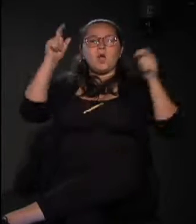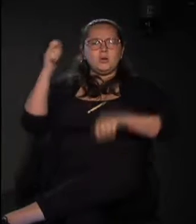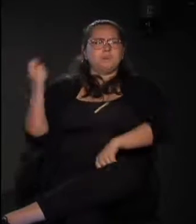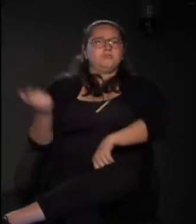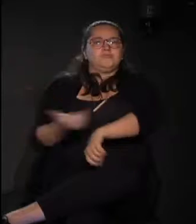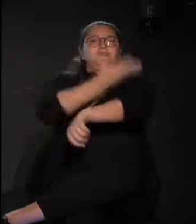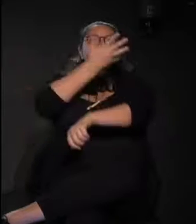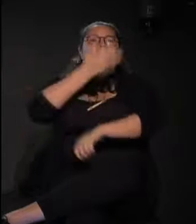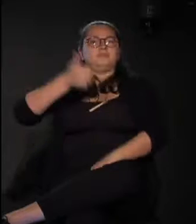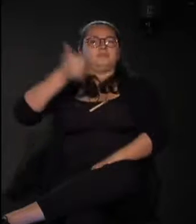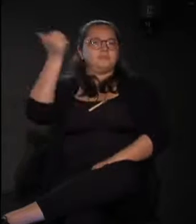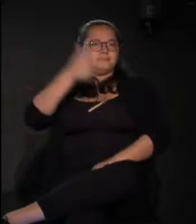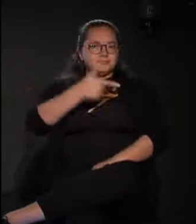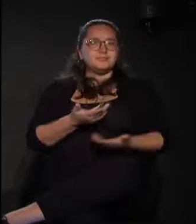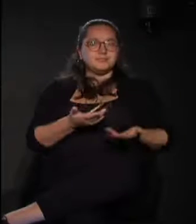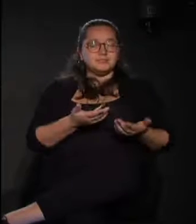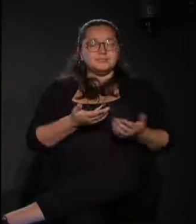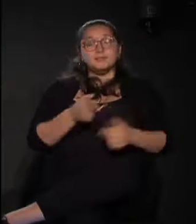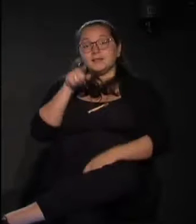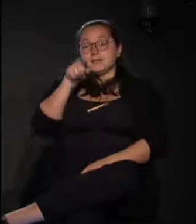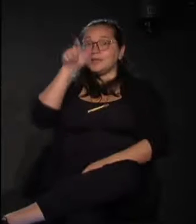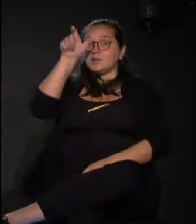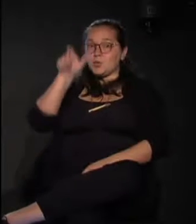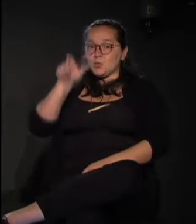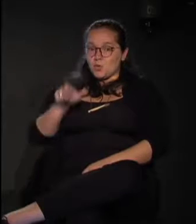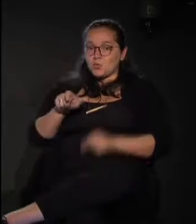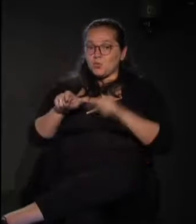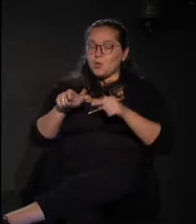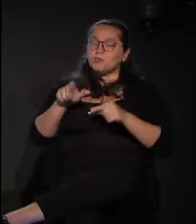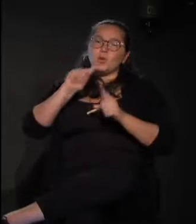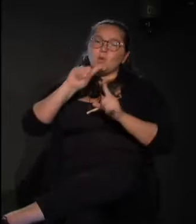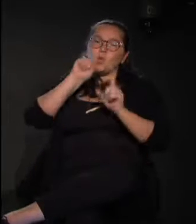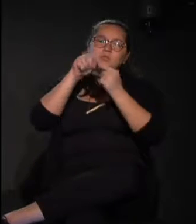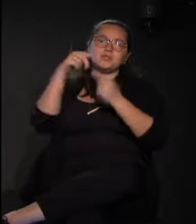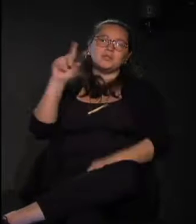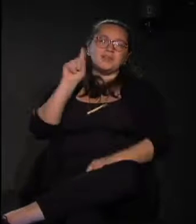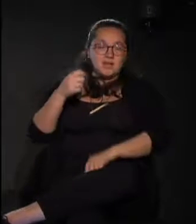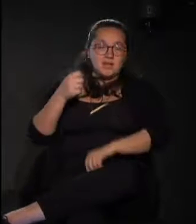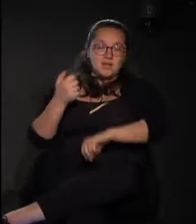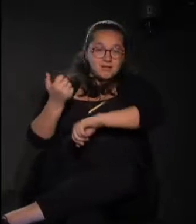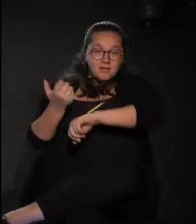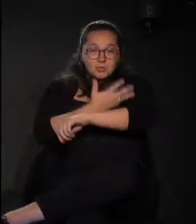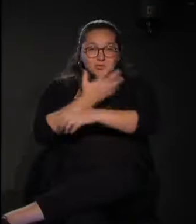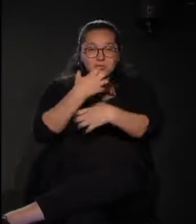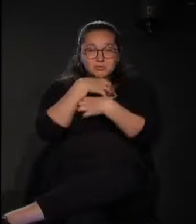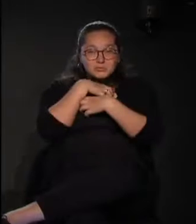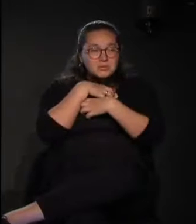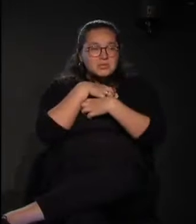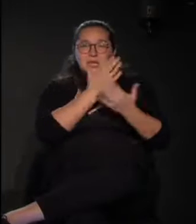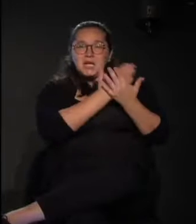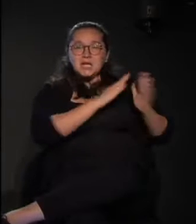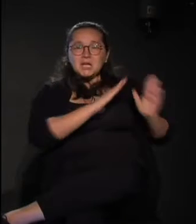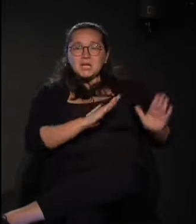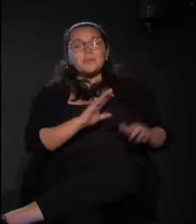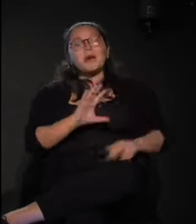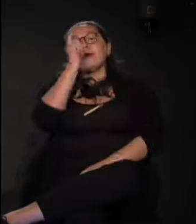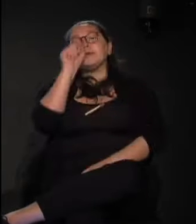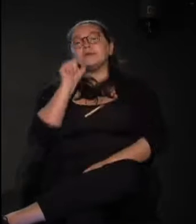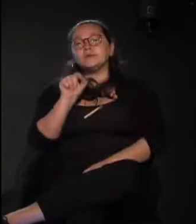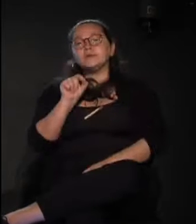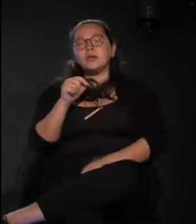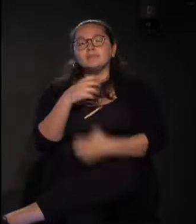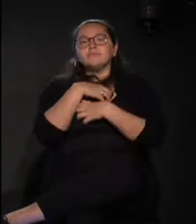objetivo deste deste homem que evoluirá em função da sua vida que nunca ninguém saco vazio em saco roto porque razão óbvia